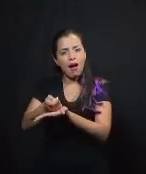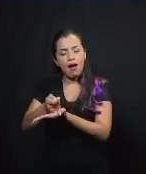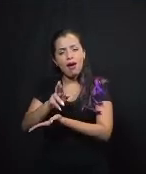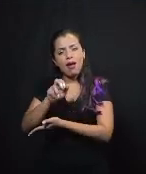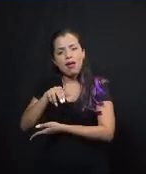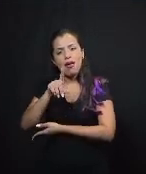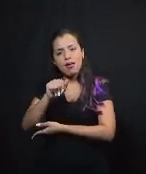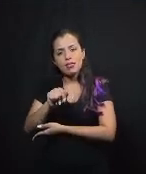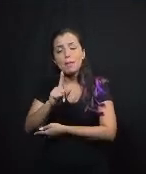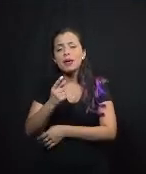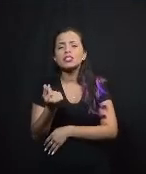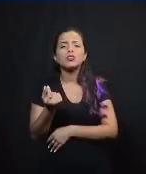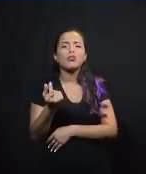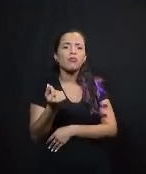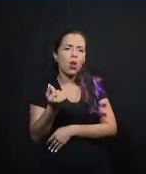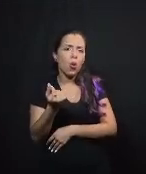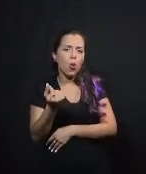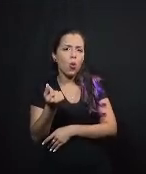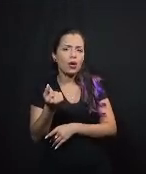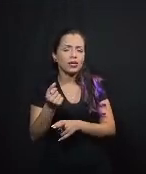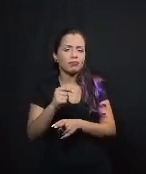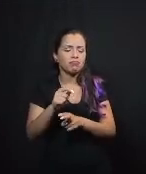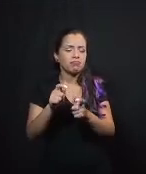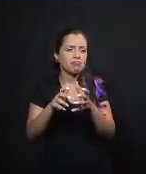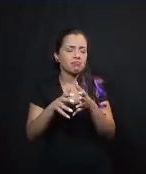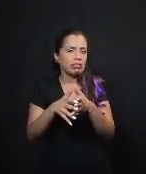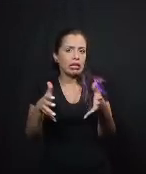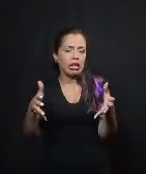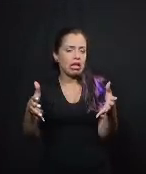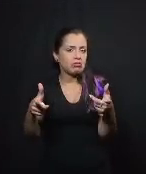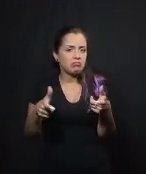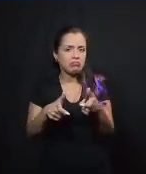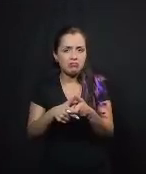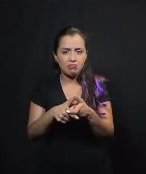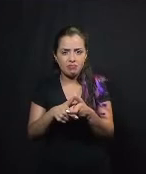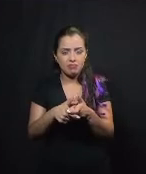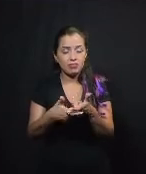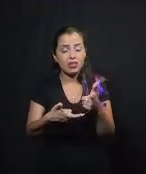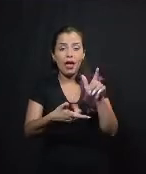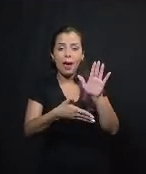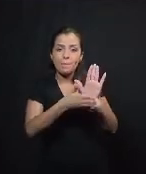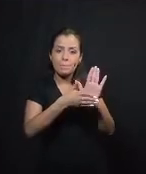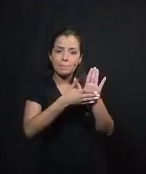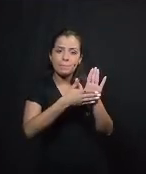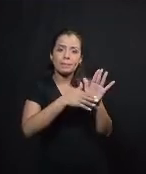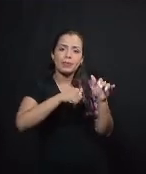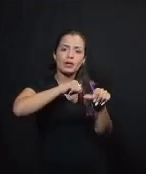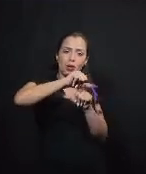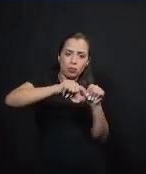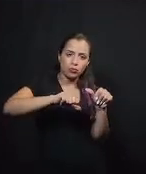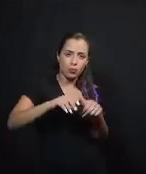um valor grande, né? E a proposta foi rejeitada.